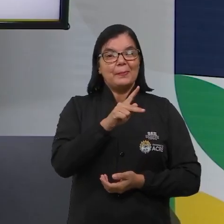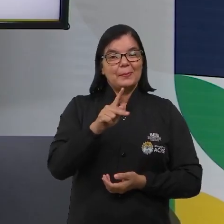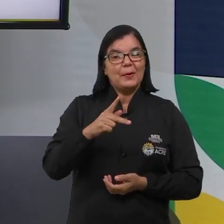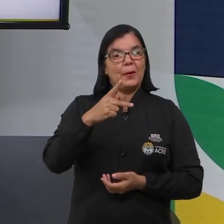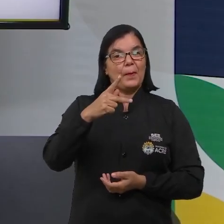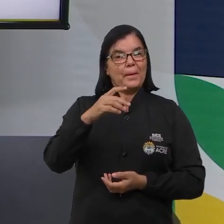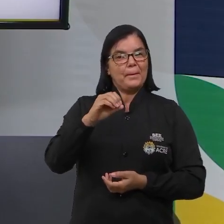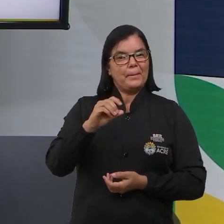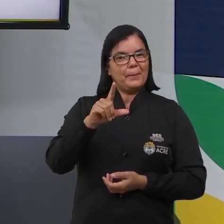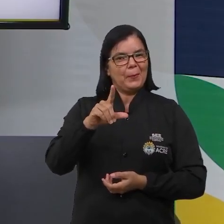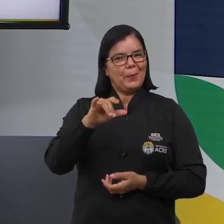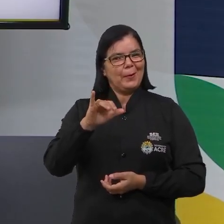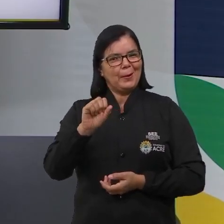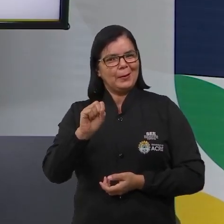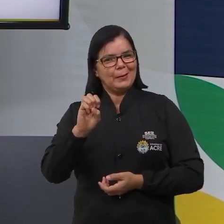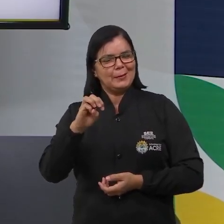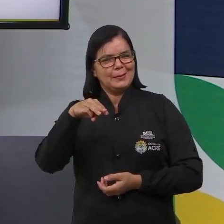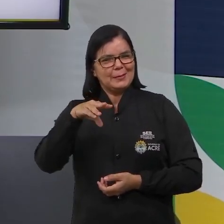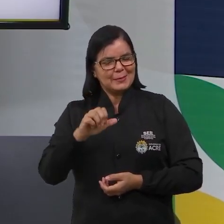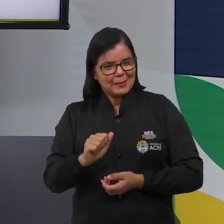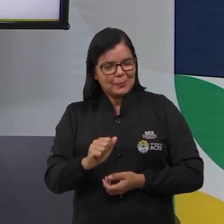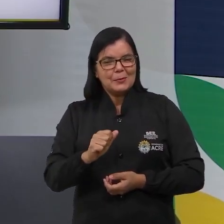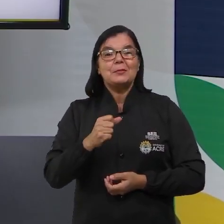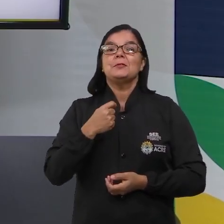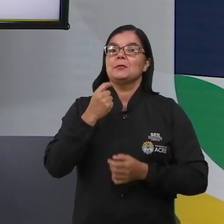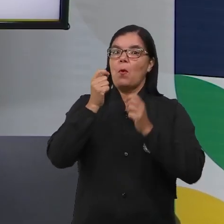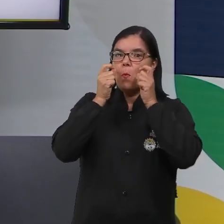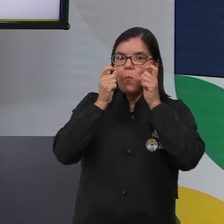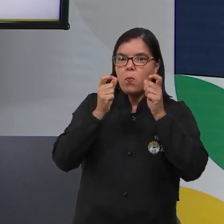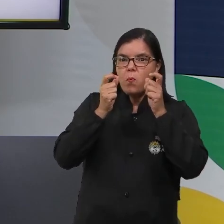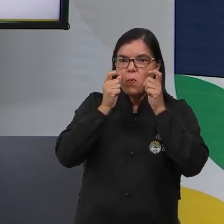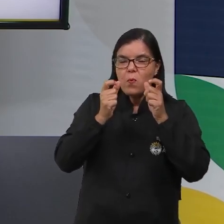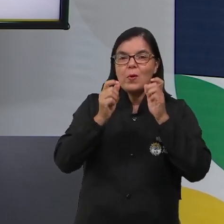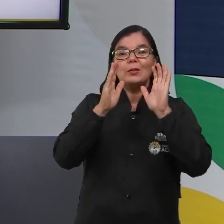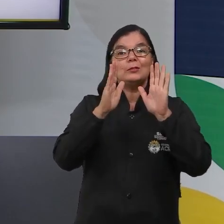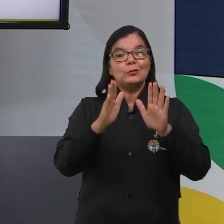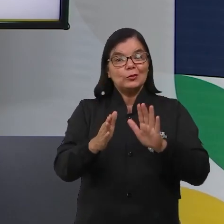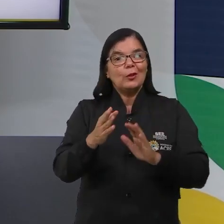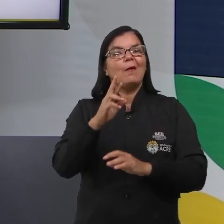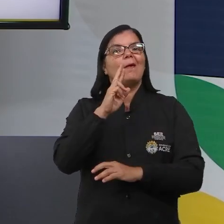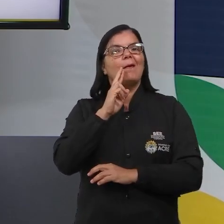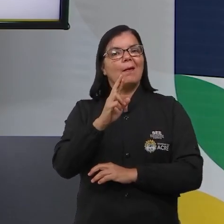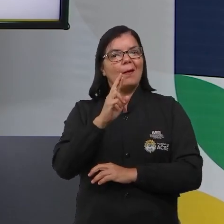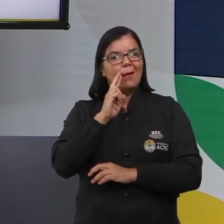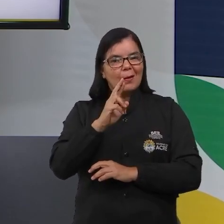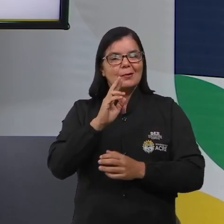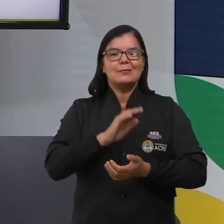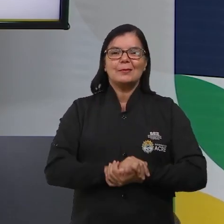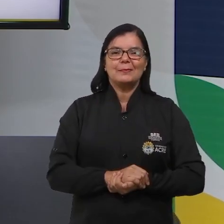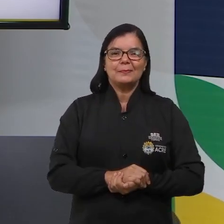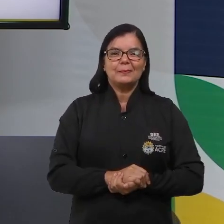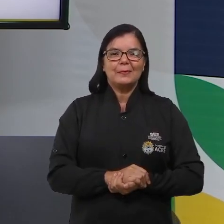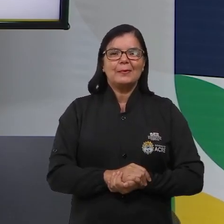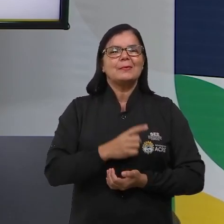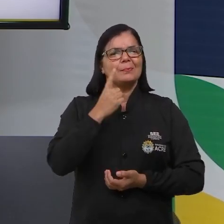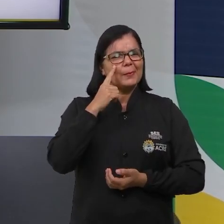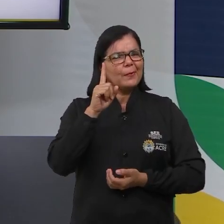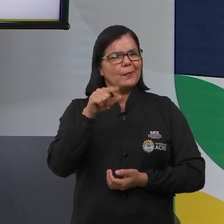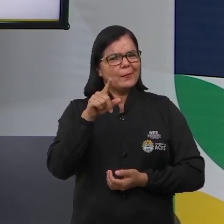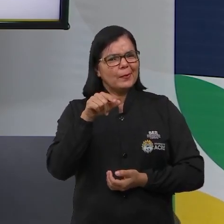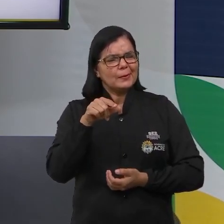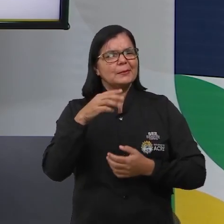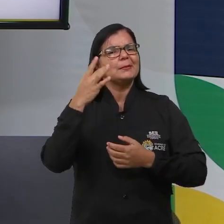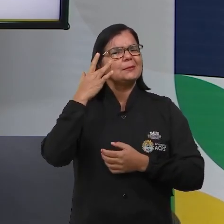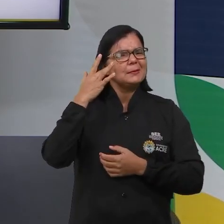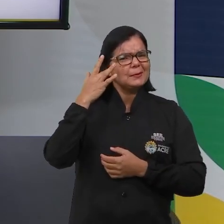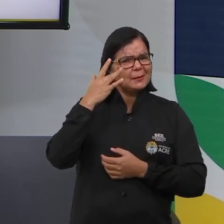Professora, se eu prestei atenção nessa aula, eu acho que nós já chegamos à nossa resposta. É isso mesmo?